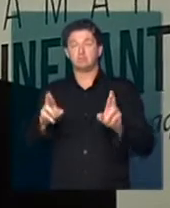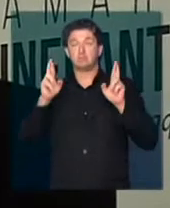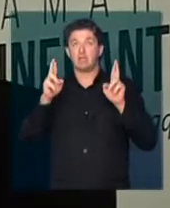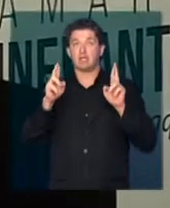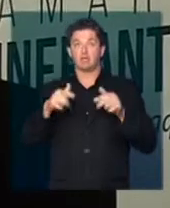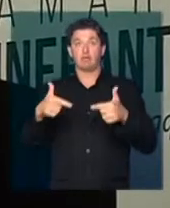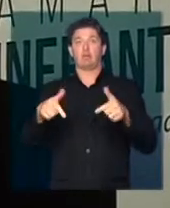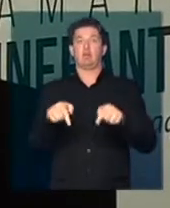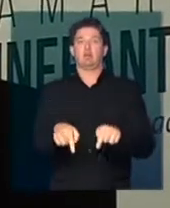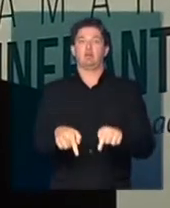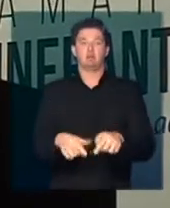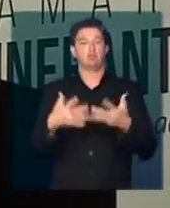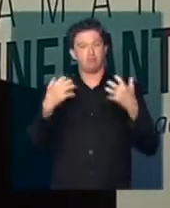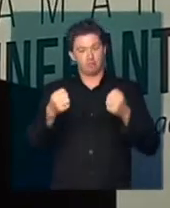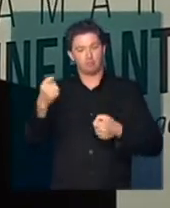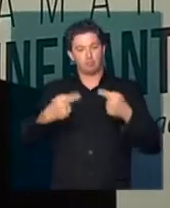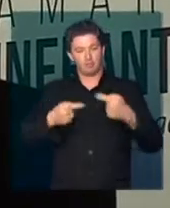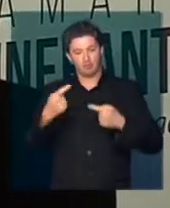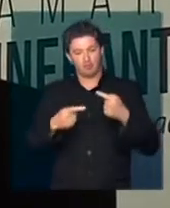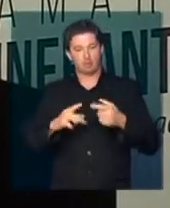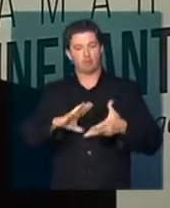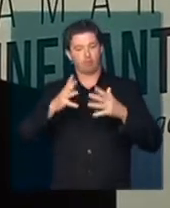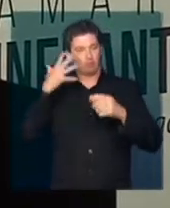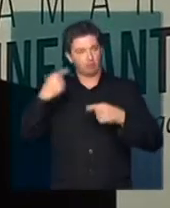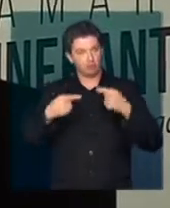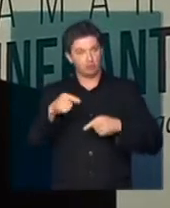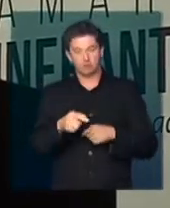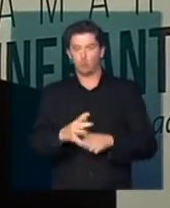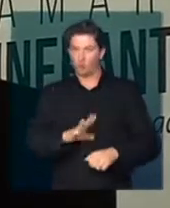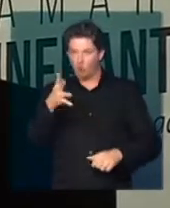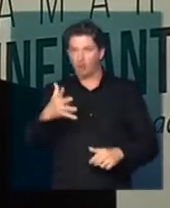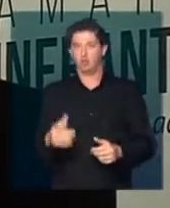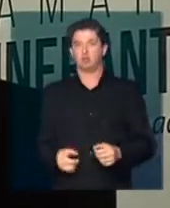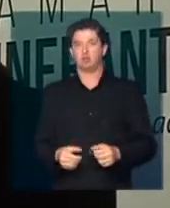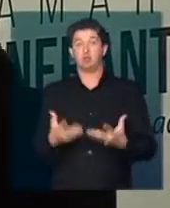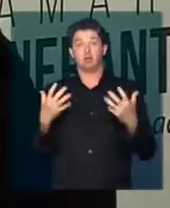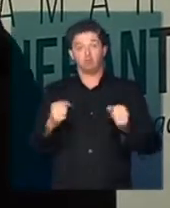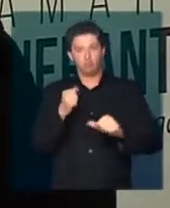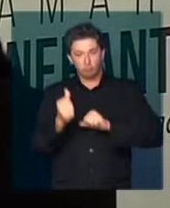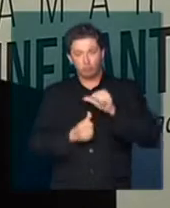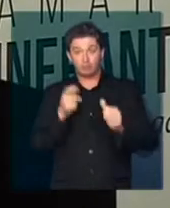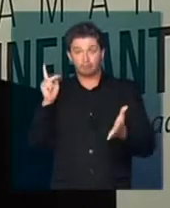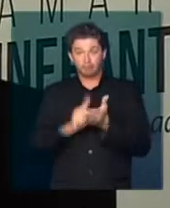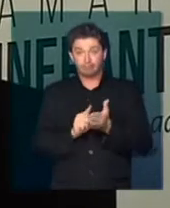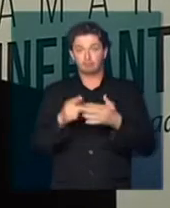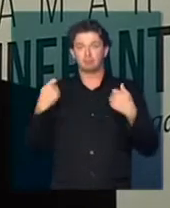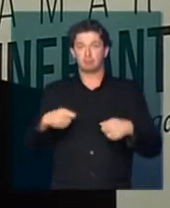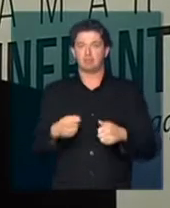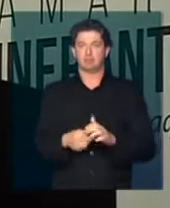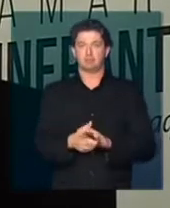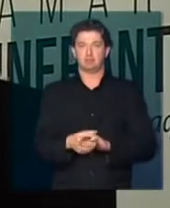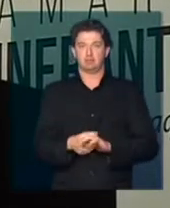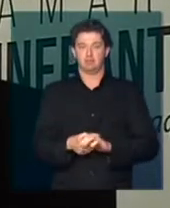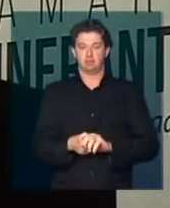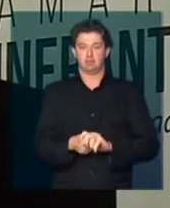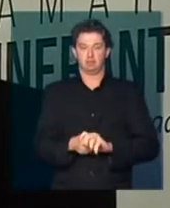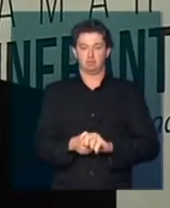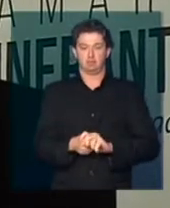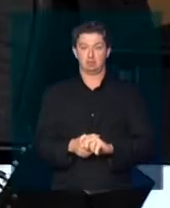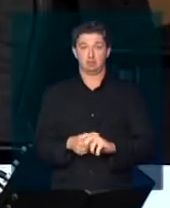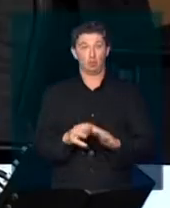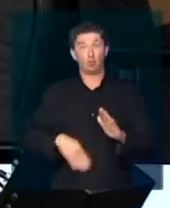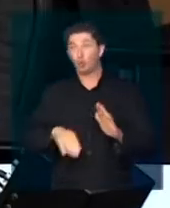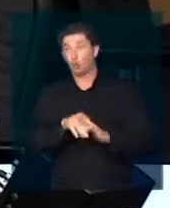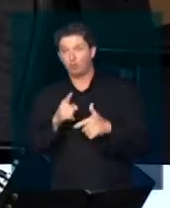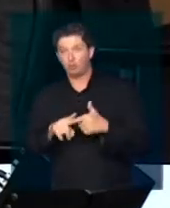esse enfrentamento. Vamos debater essa reforma política com coragem. Vamos fazer a mudança que realmente precisa para corrigir, se não